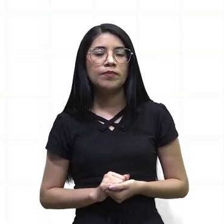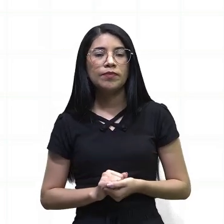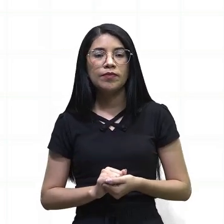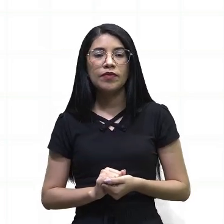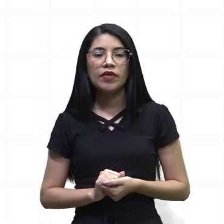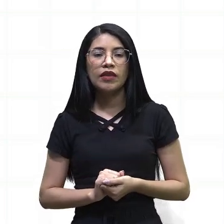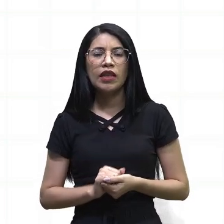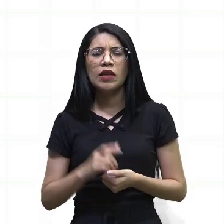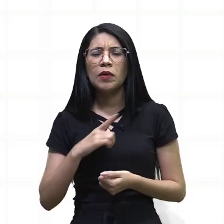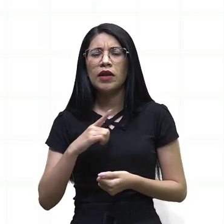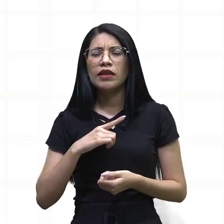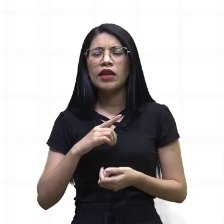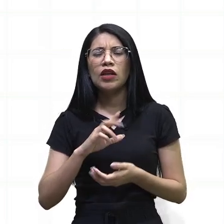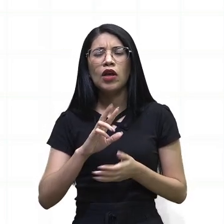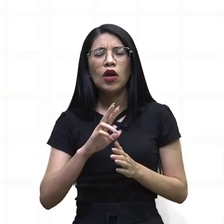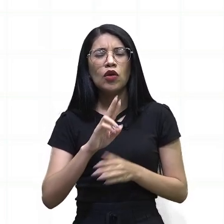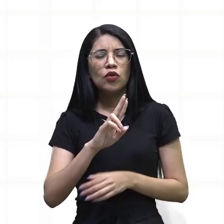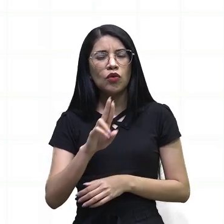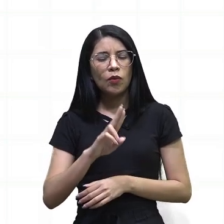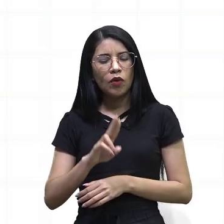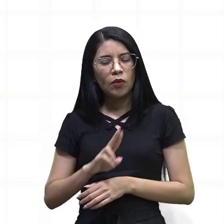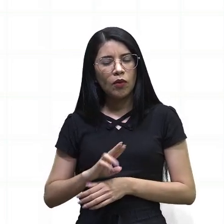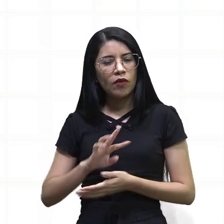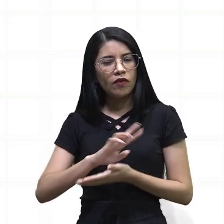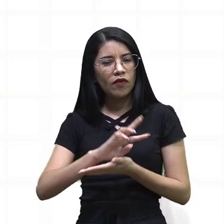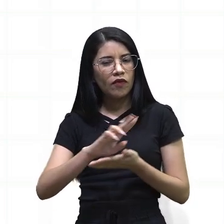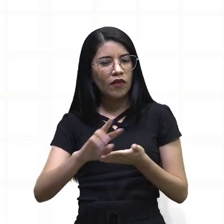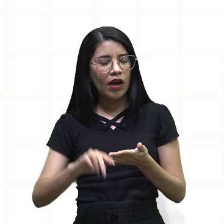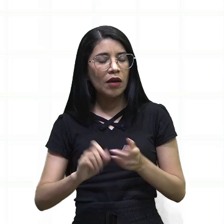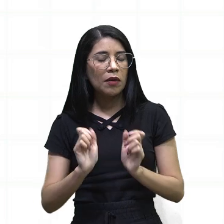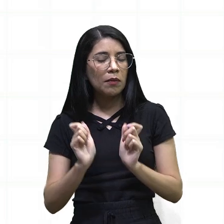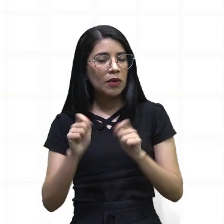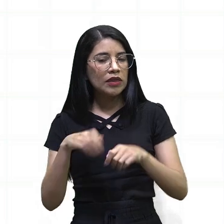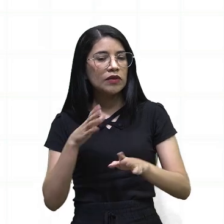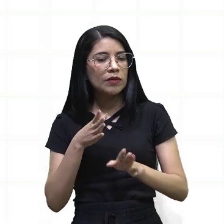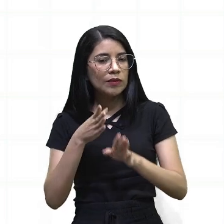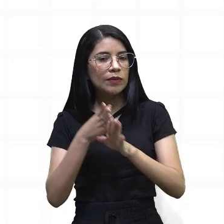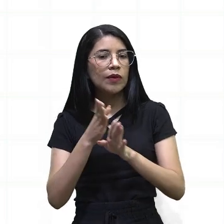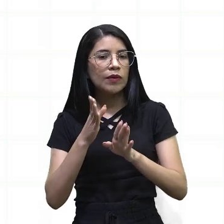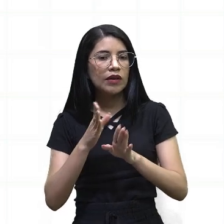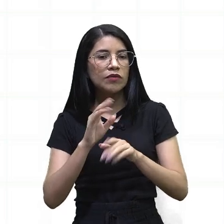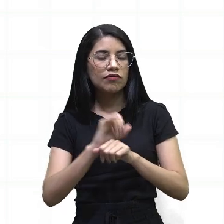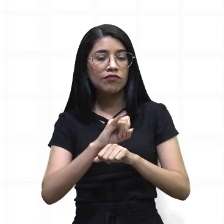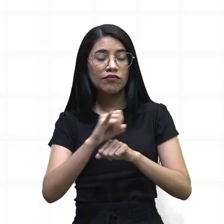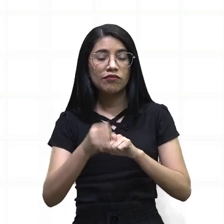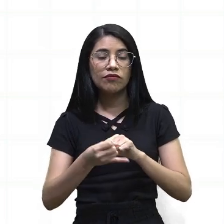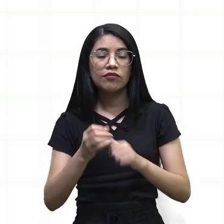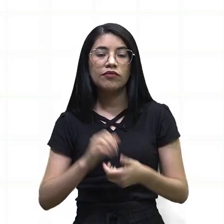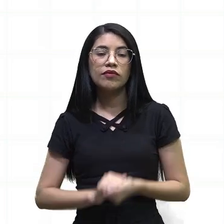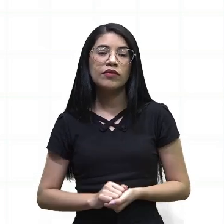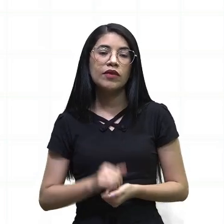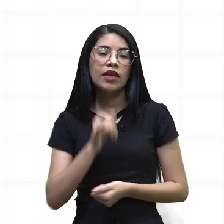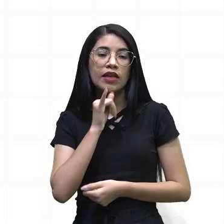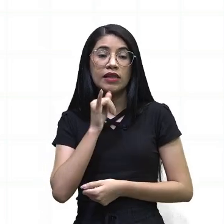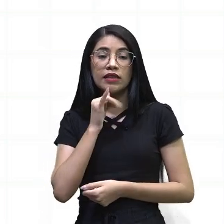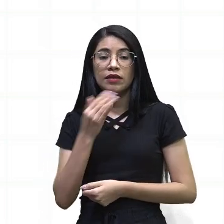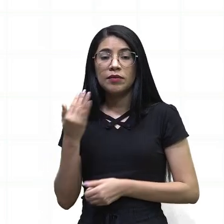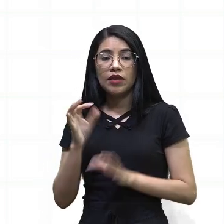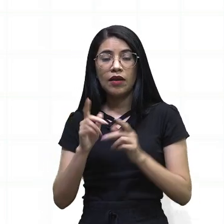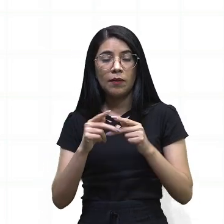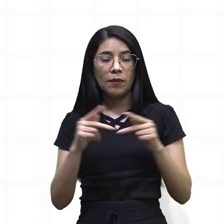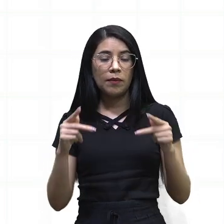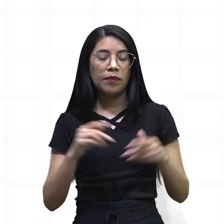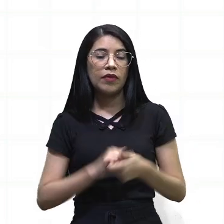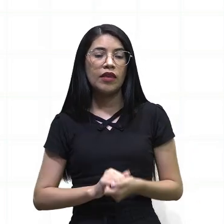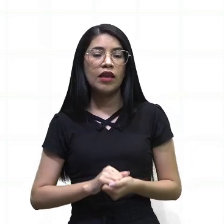então, botar vários nomes, né, para se esconder, mas a gente encontra ele. Em 2008, visitamos as florestas